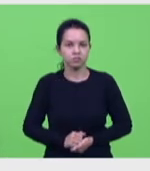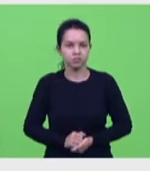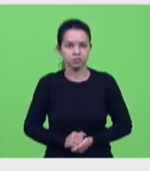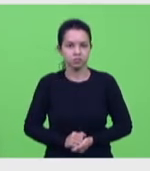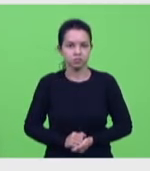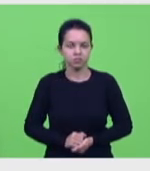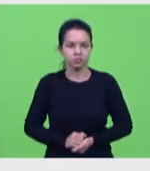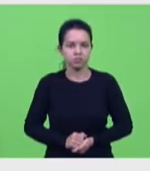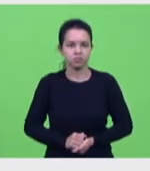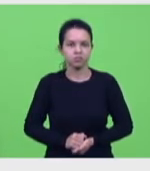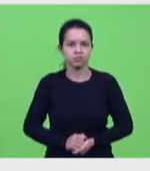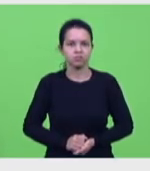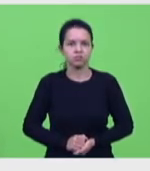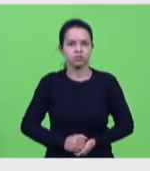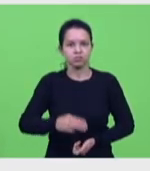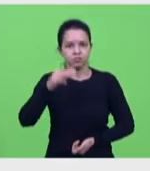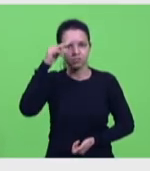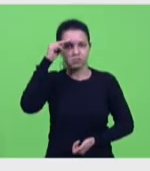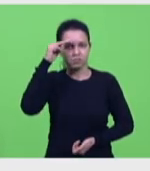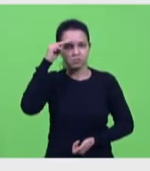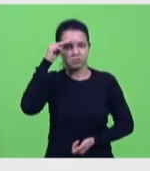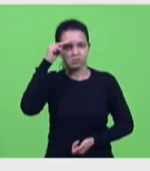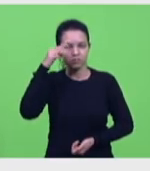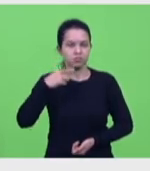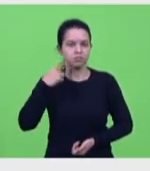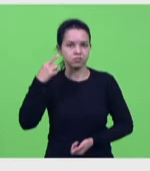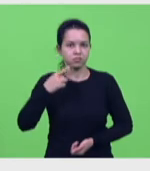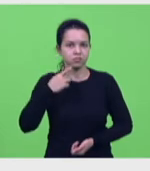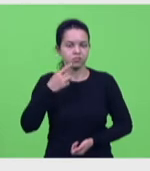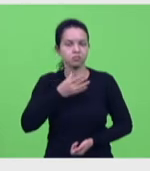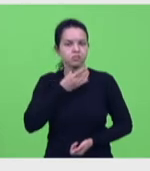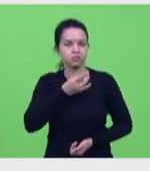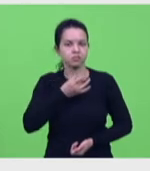Como vota deputado Valdir Cobalcini?